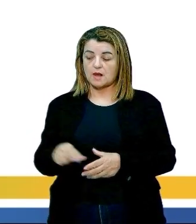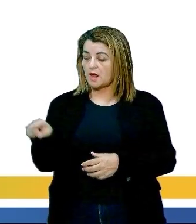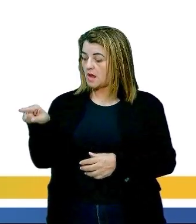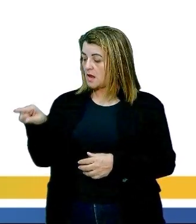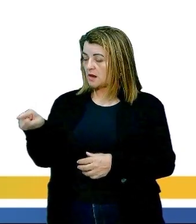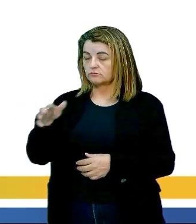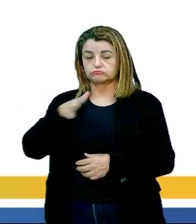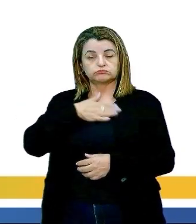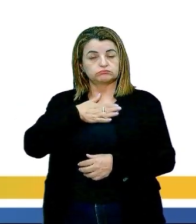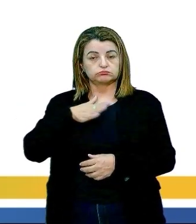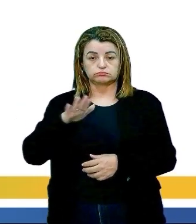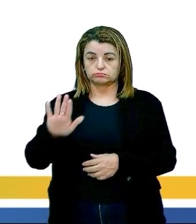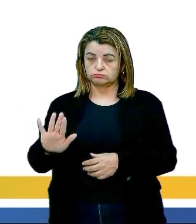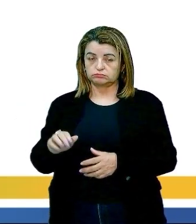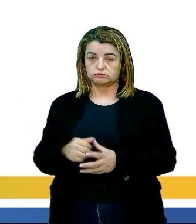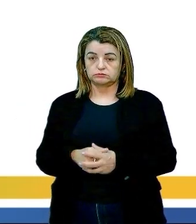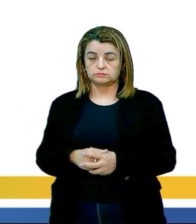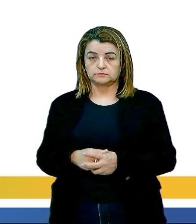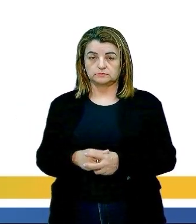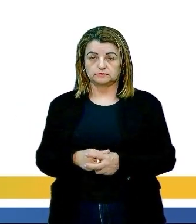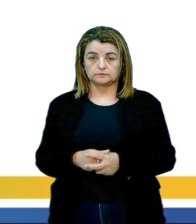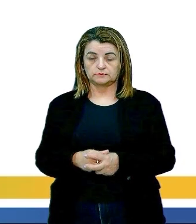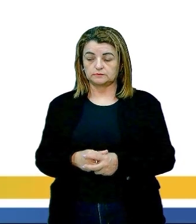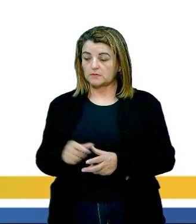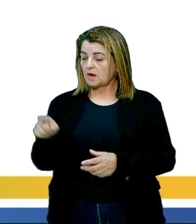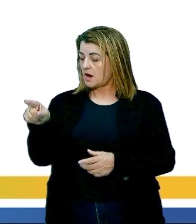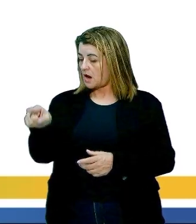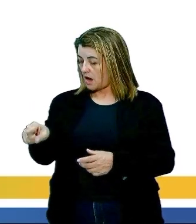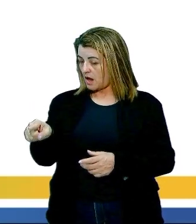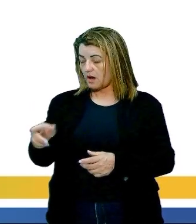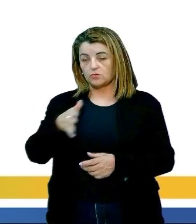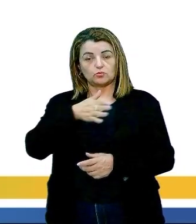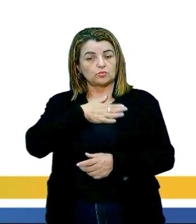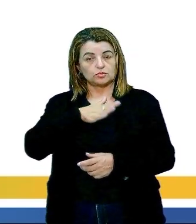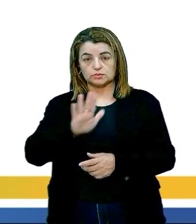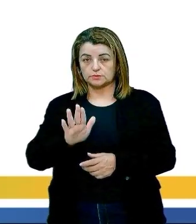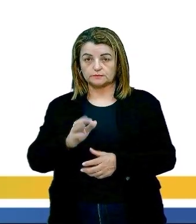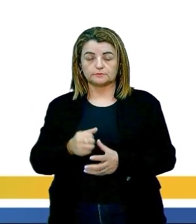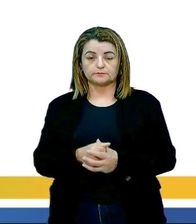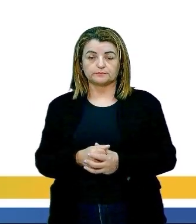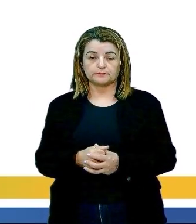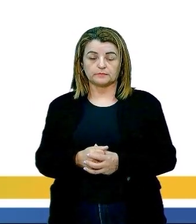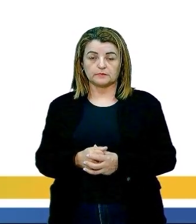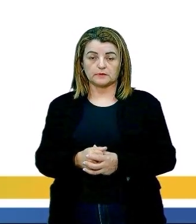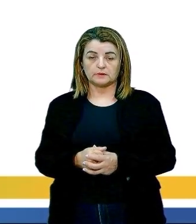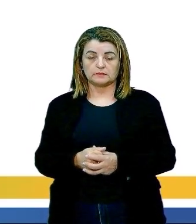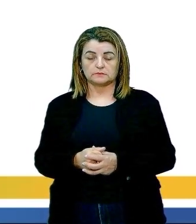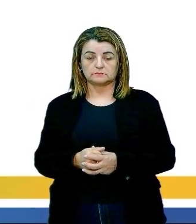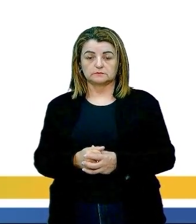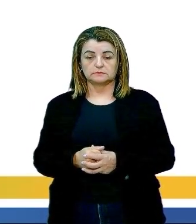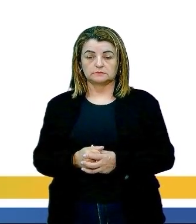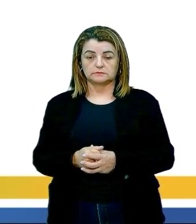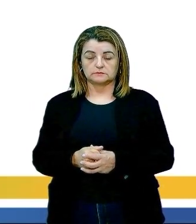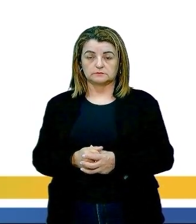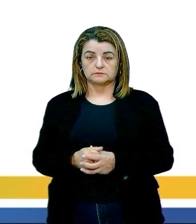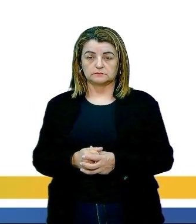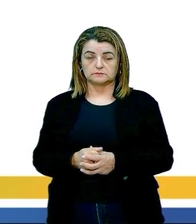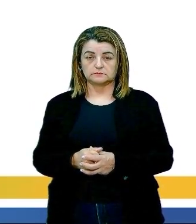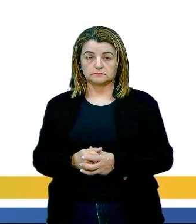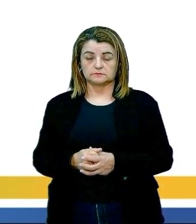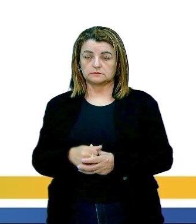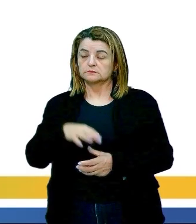gosta. She doesn't like, ela não gosta. E it doesn't like,